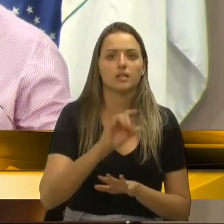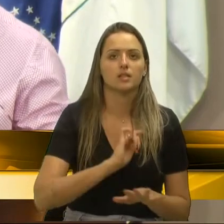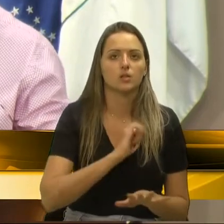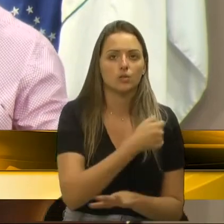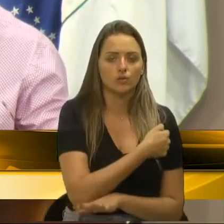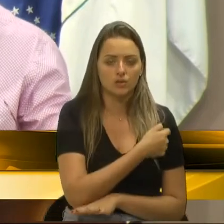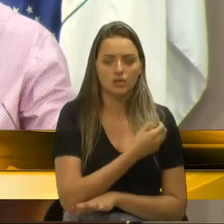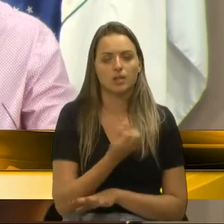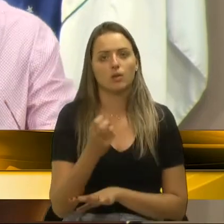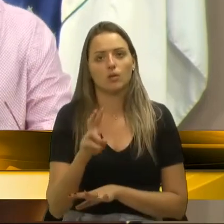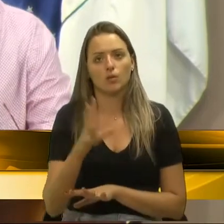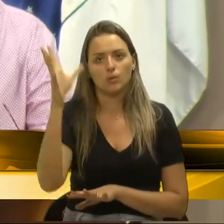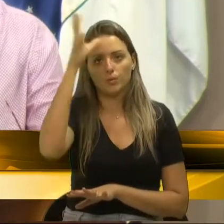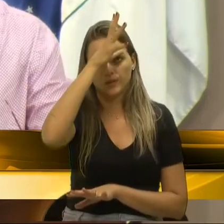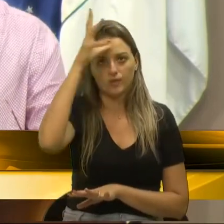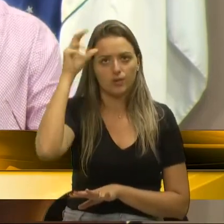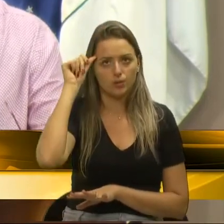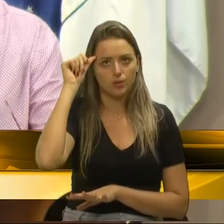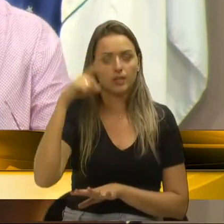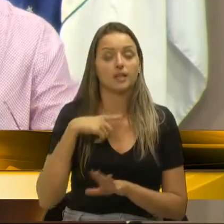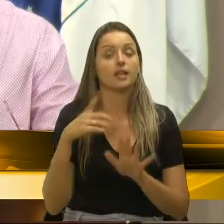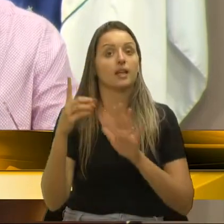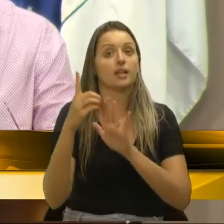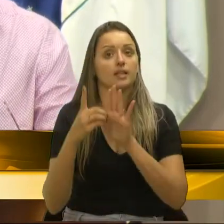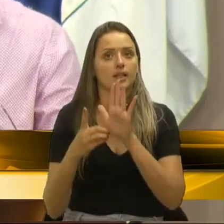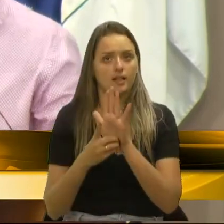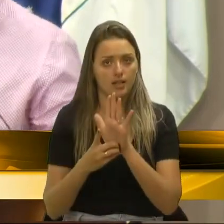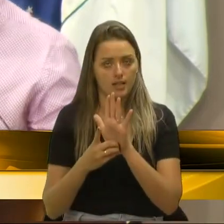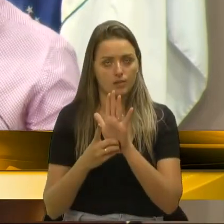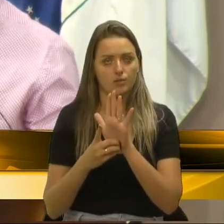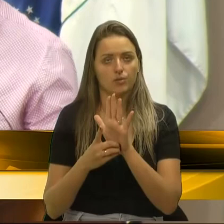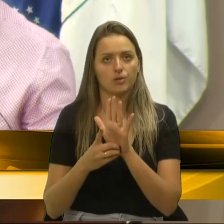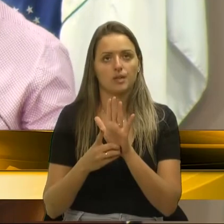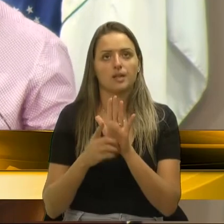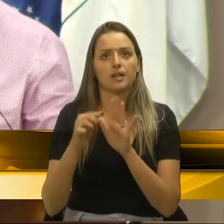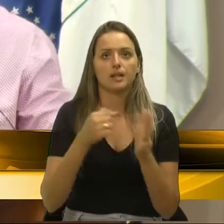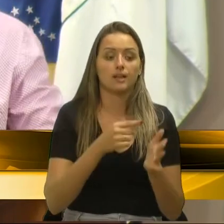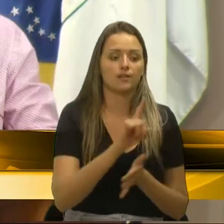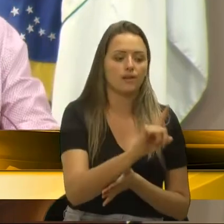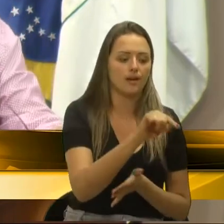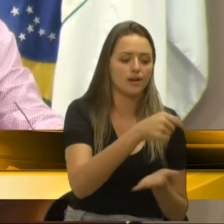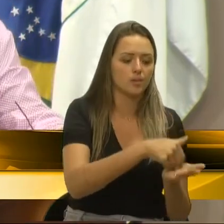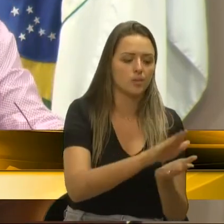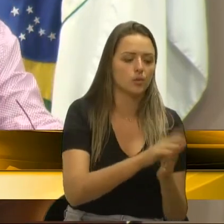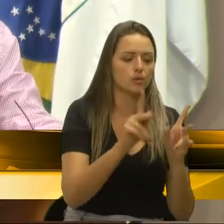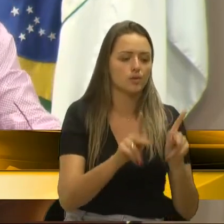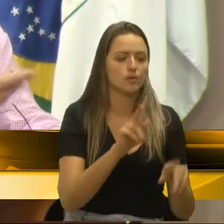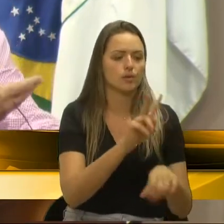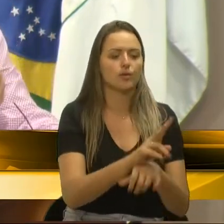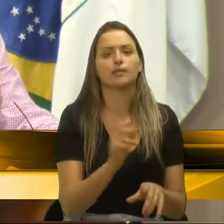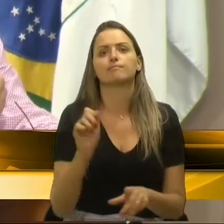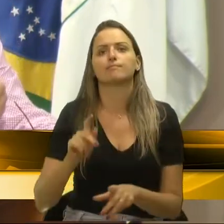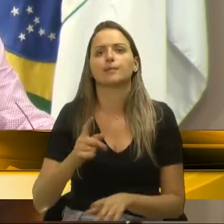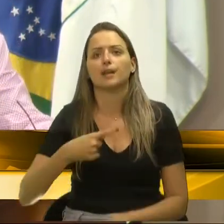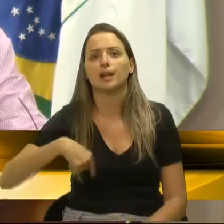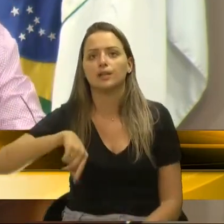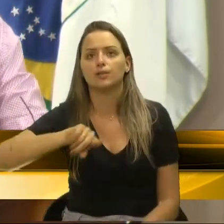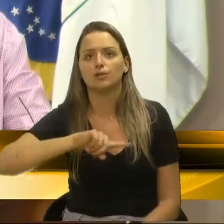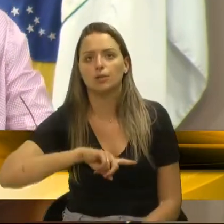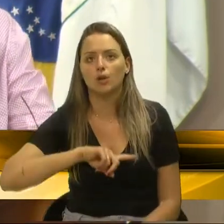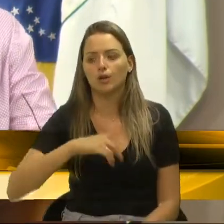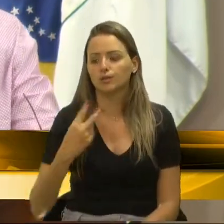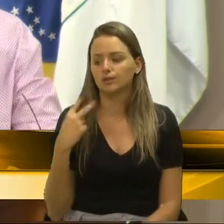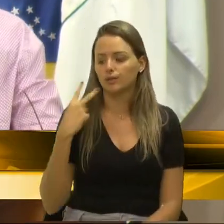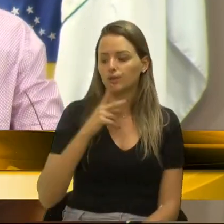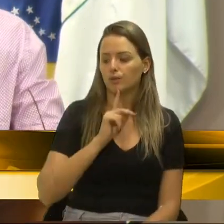poder público, tendo esse decreto, e vai lá, penaliza quem está cuidando, então quem somos nós, vereador Alberto,